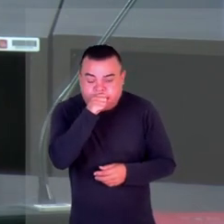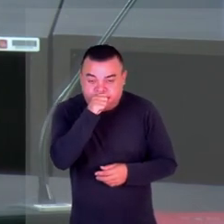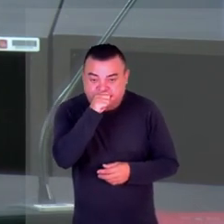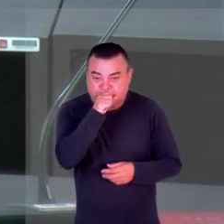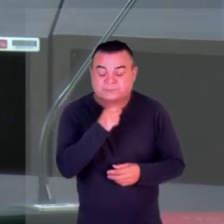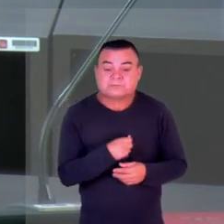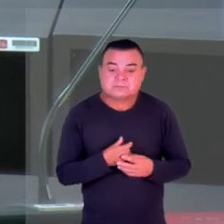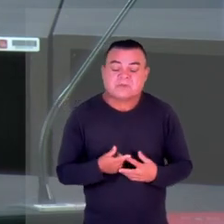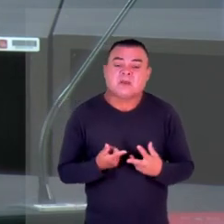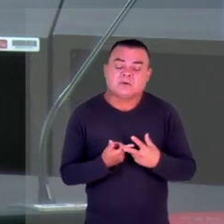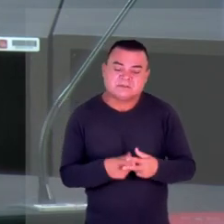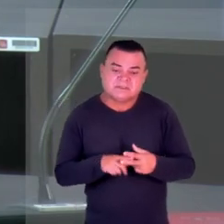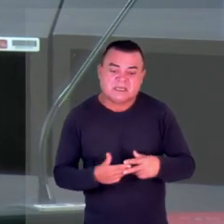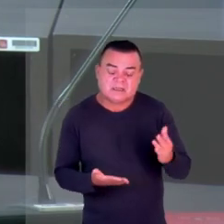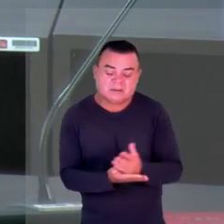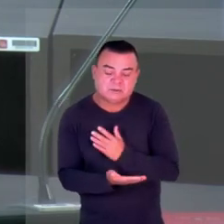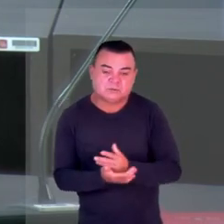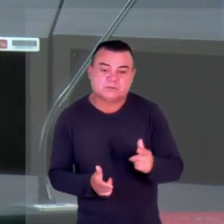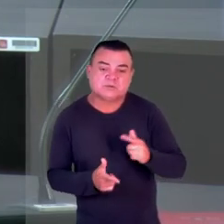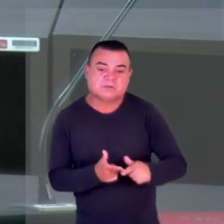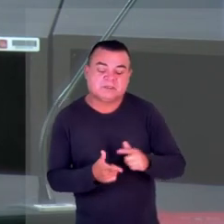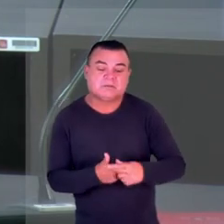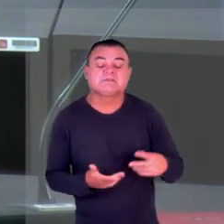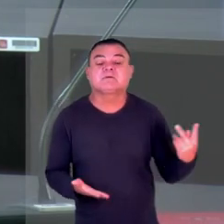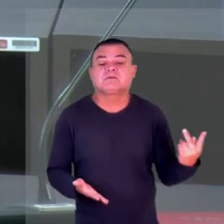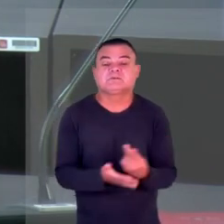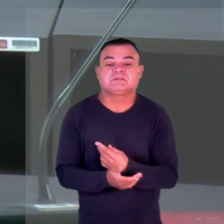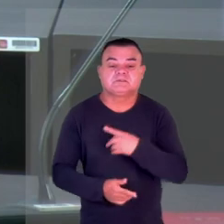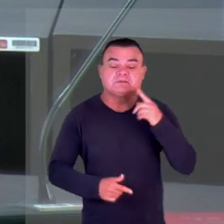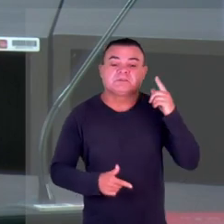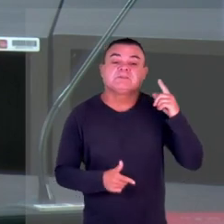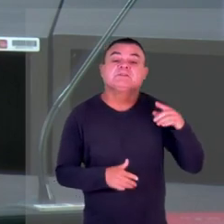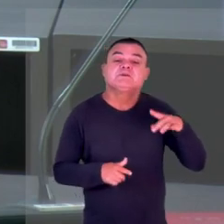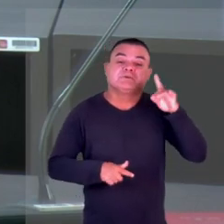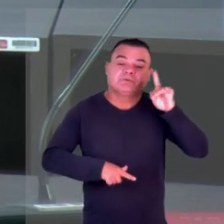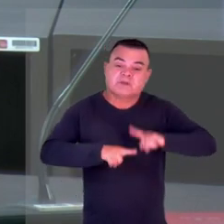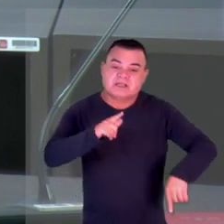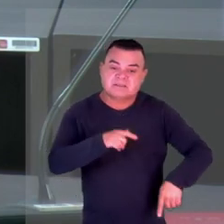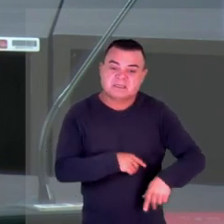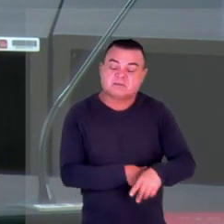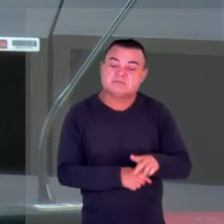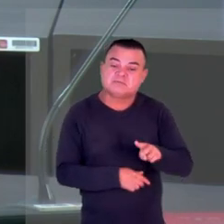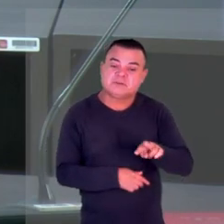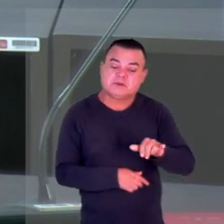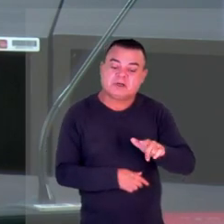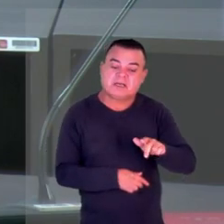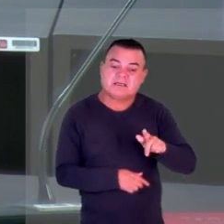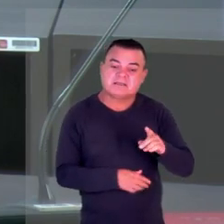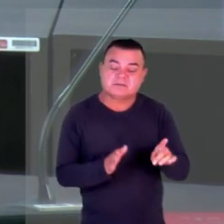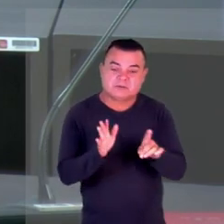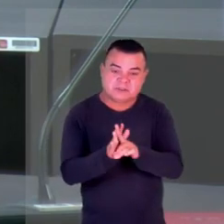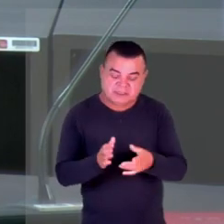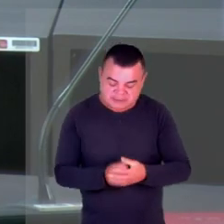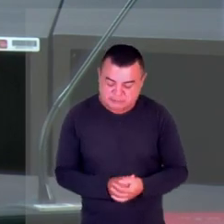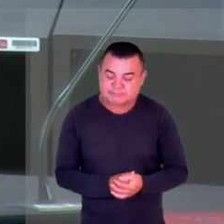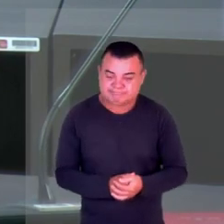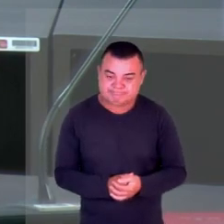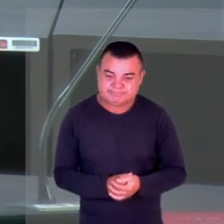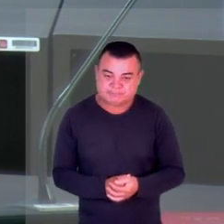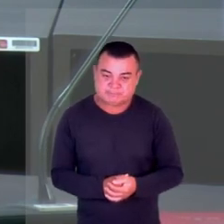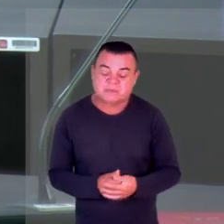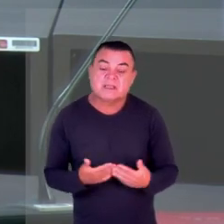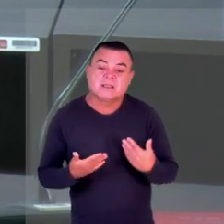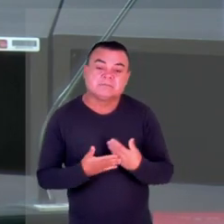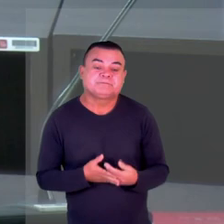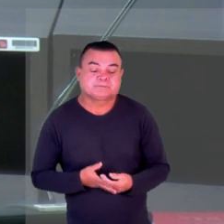territórios que já sofreram violações de direitos naqueles determinados espaços então a gente conseguir através do permissivo constitucional de eh reparação